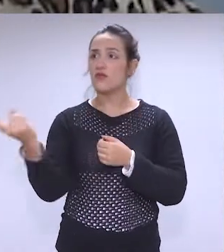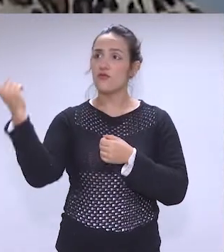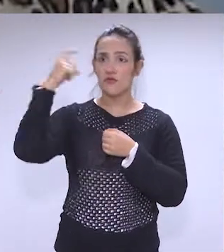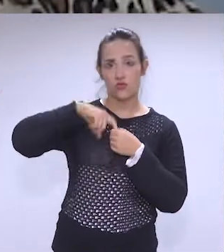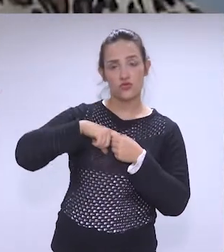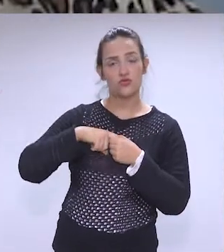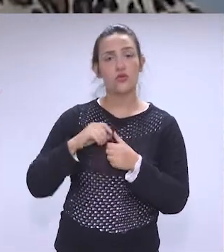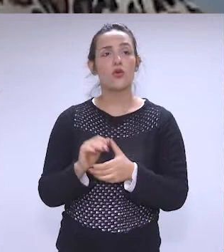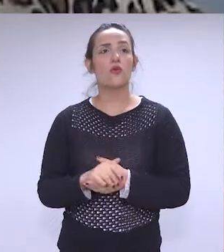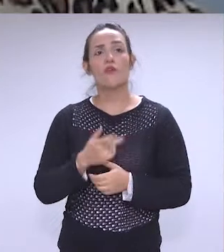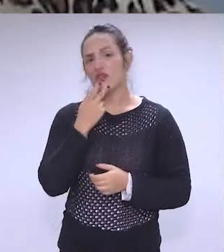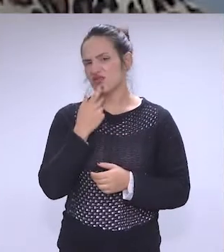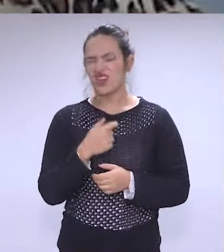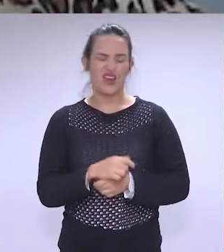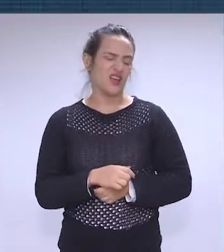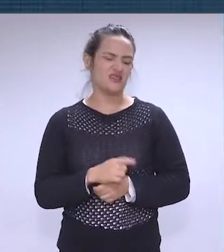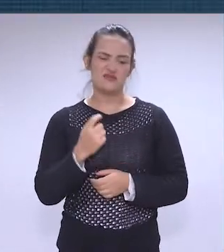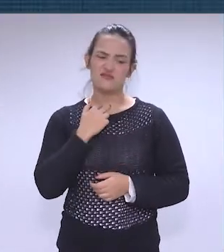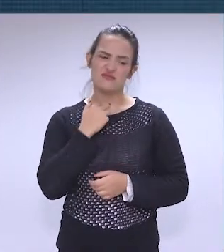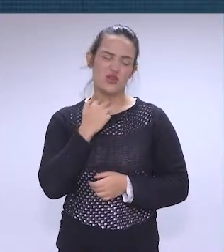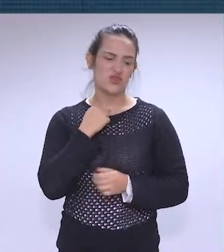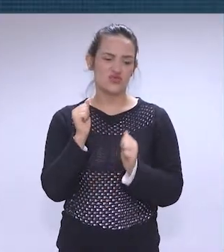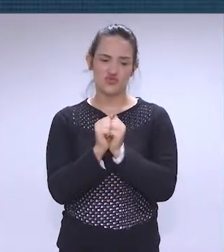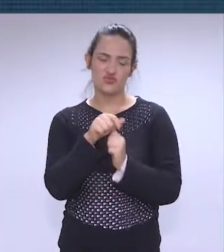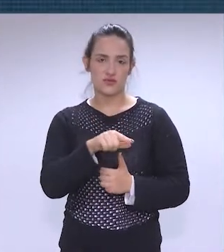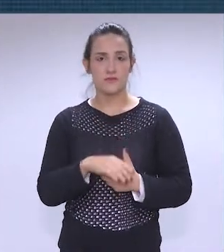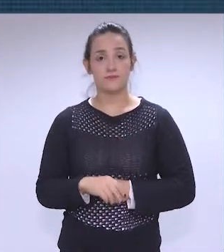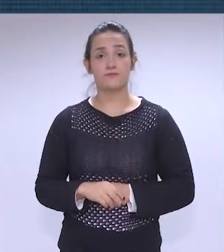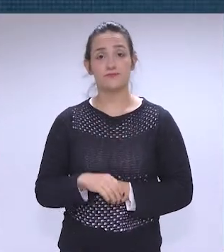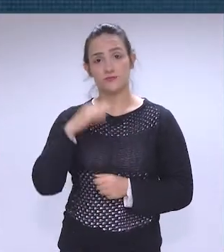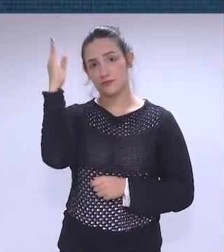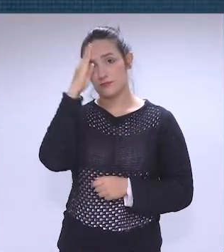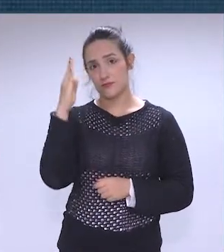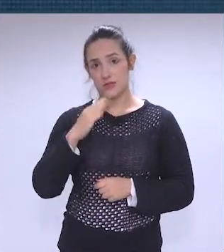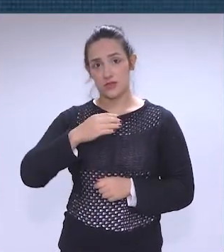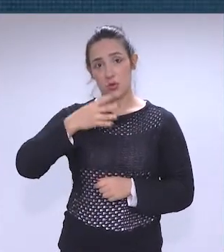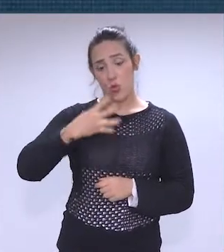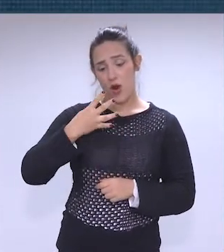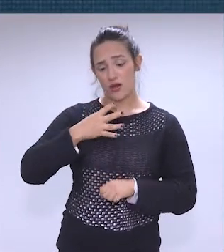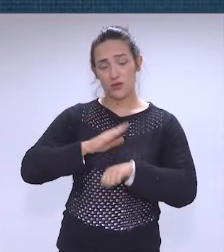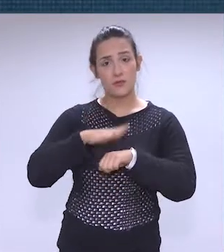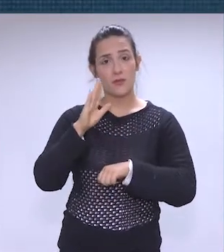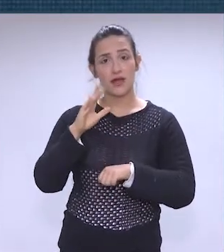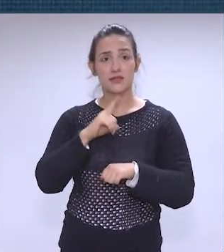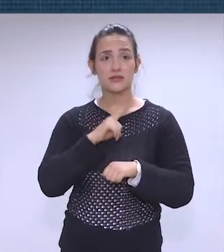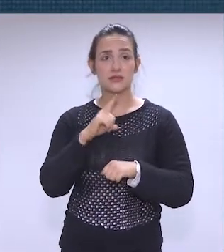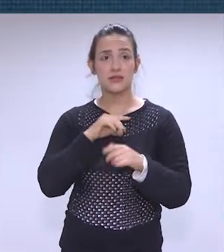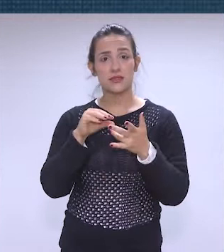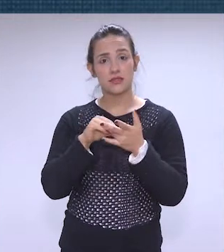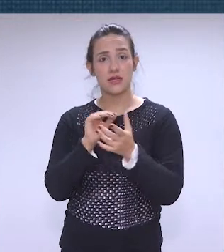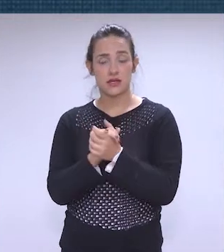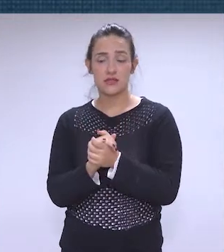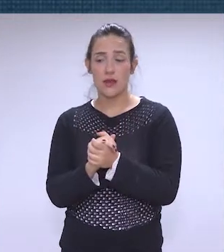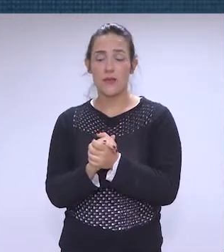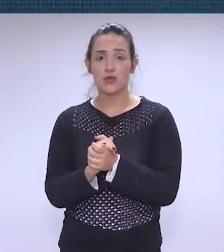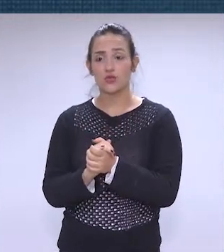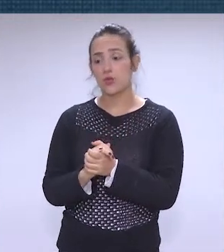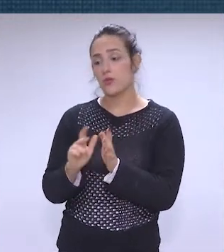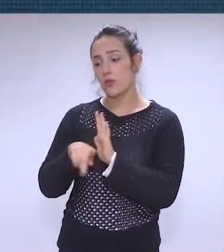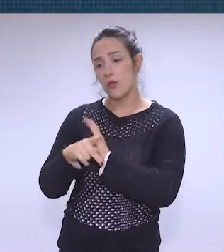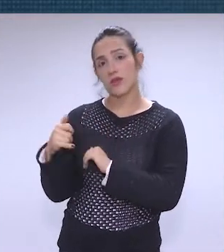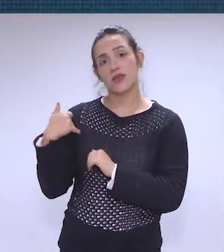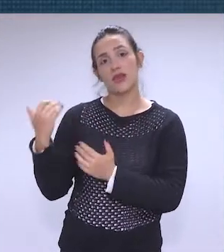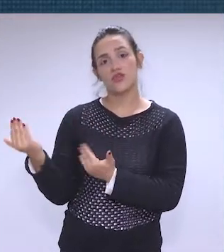a gente não dava mais. O Brasil é o 4º colocado no ranking de países com maior número de